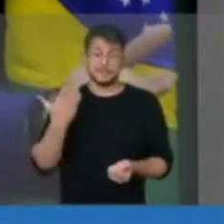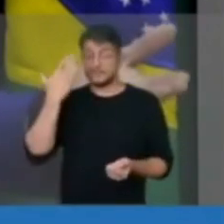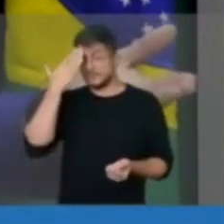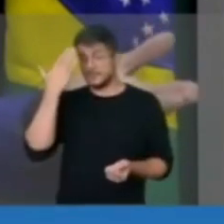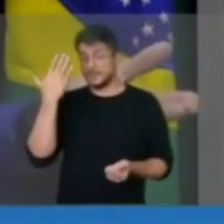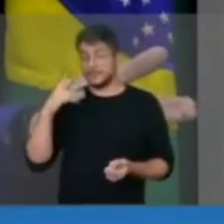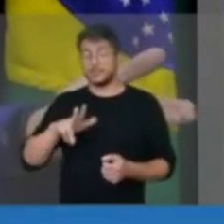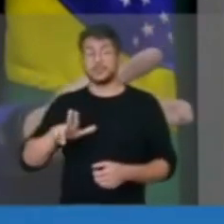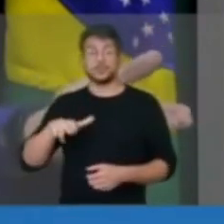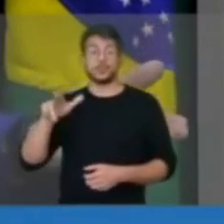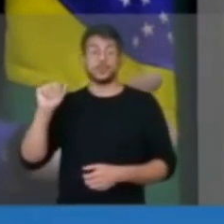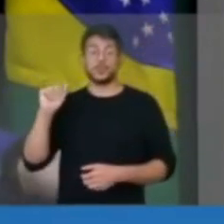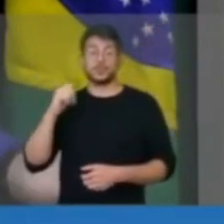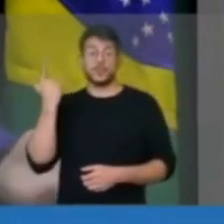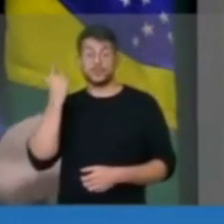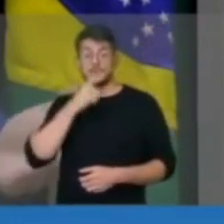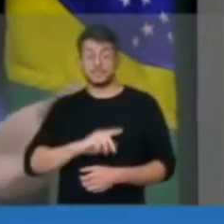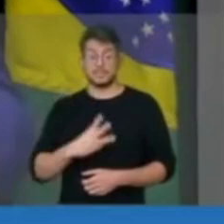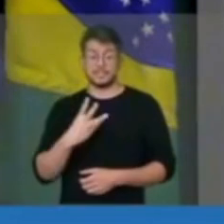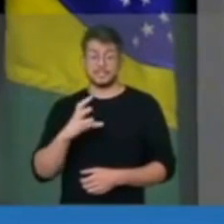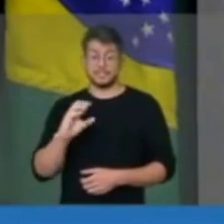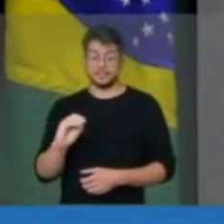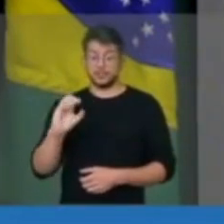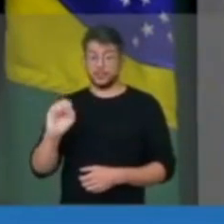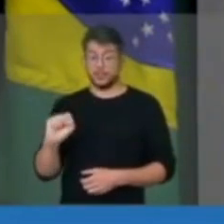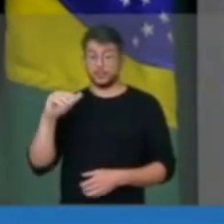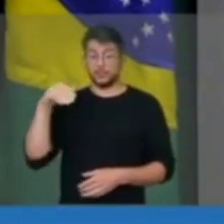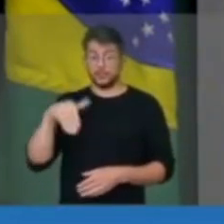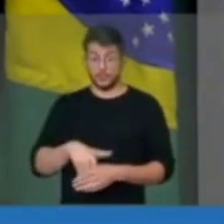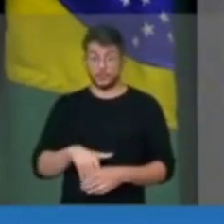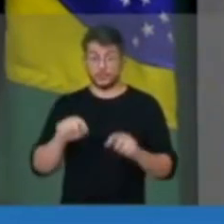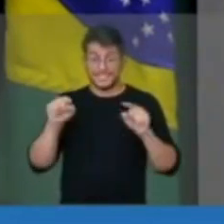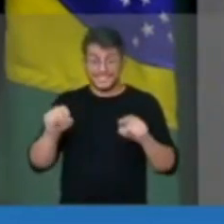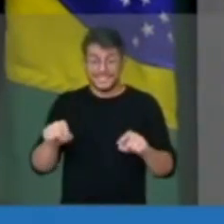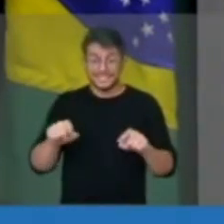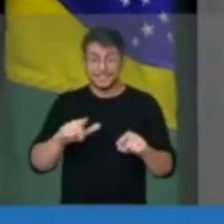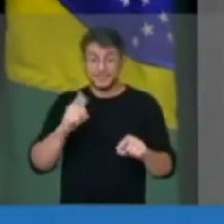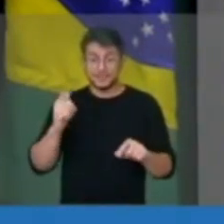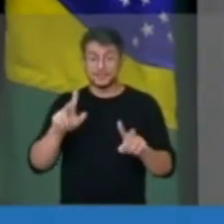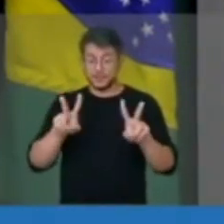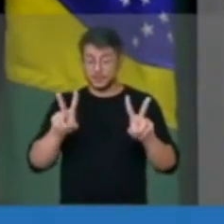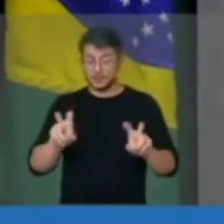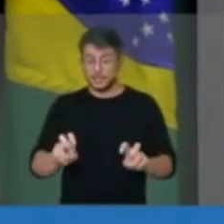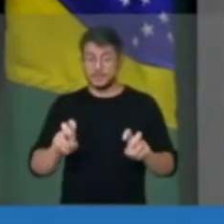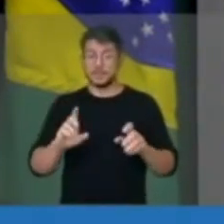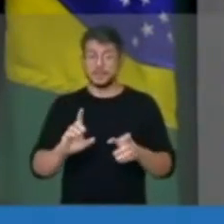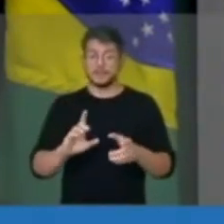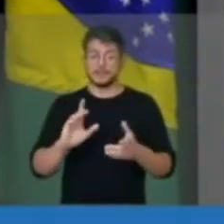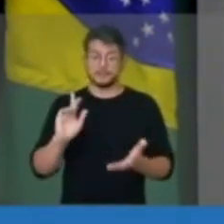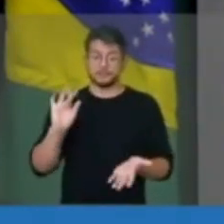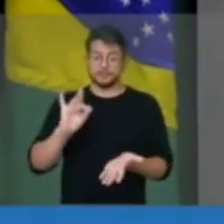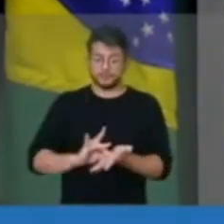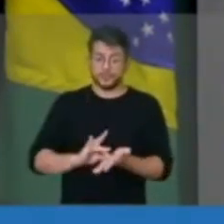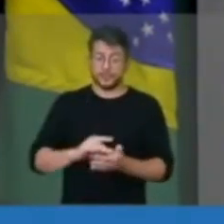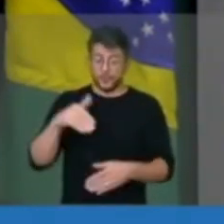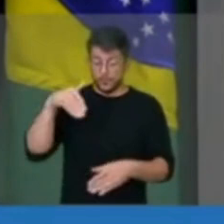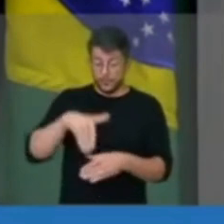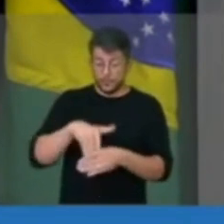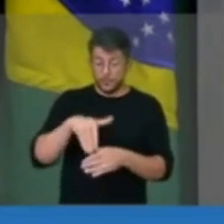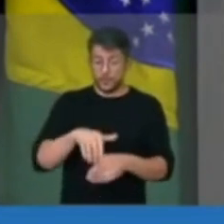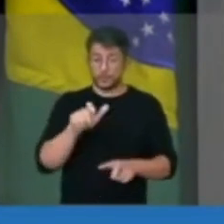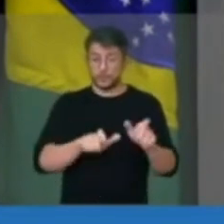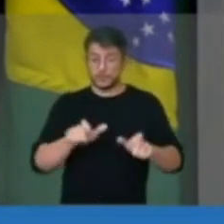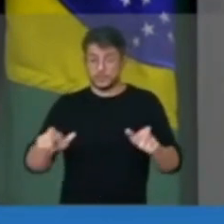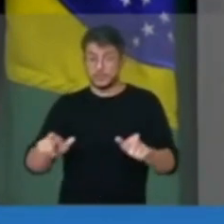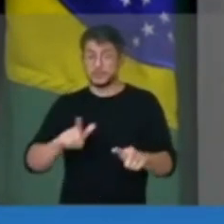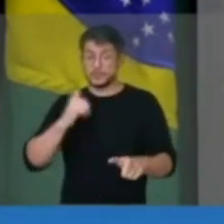vai ter 308 votos para isso, para atender uma demanda democrática, que é fazer com que o cidadão, o voto de um cidadão,